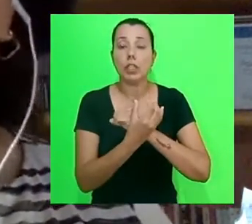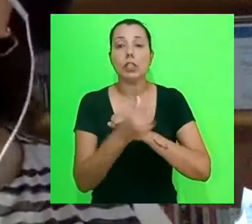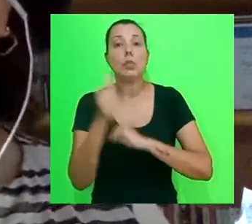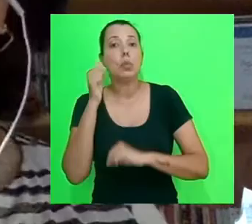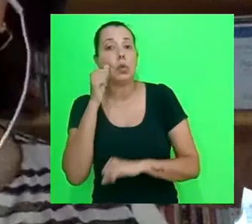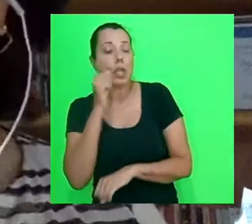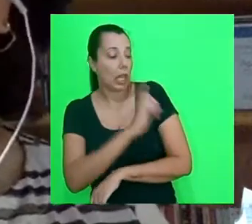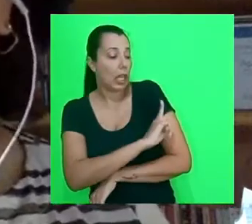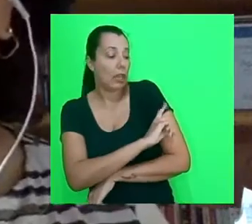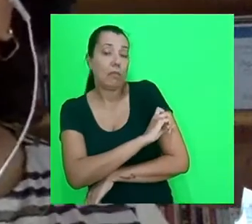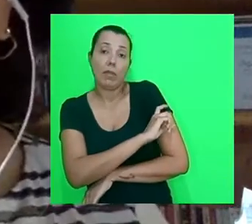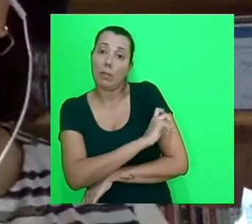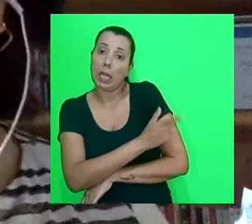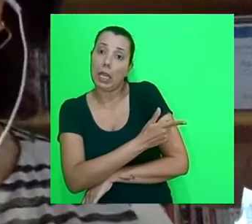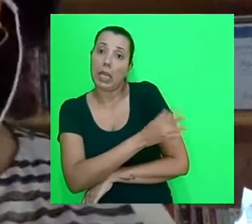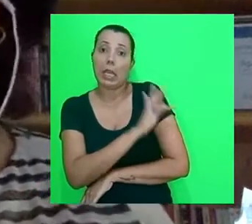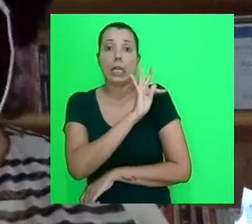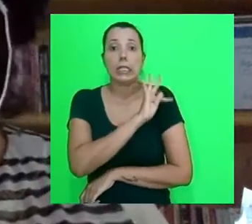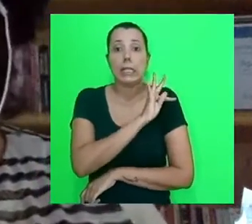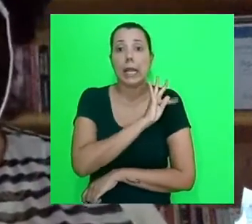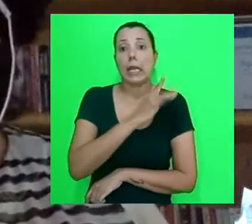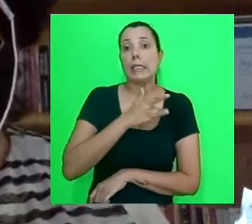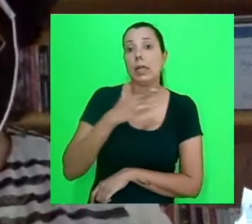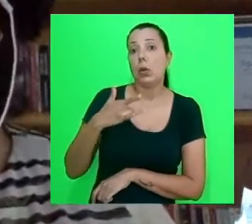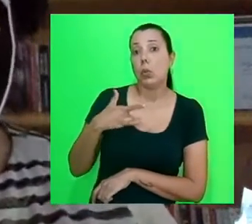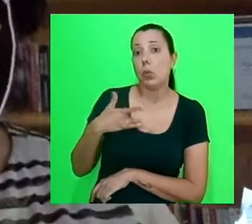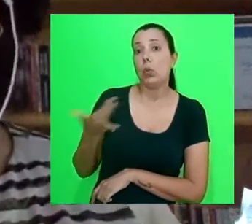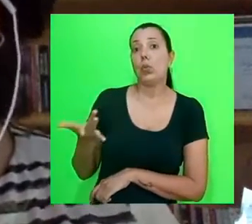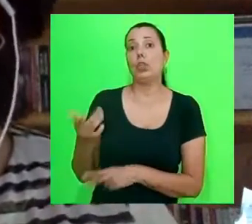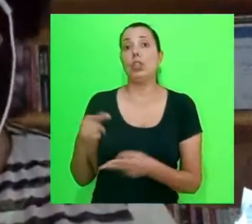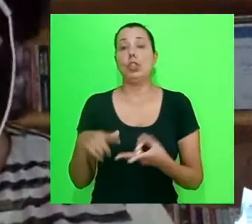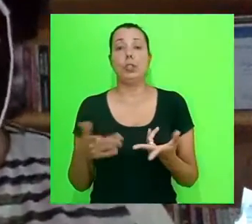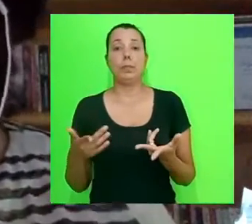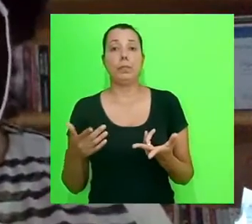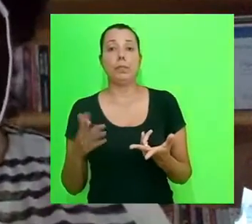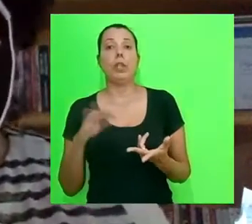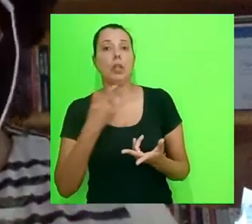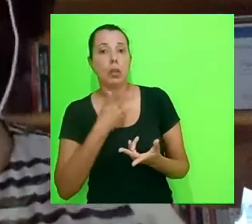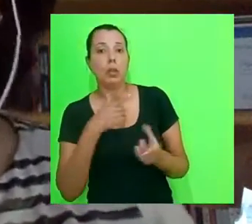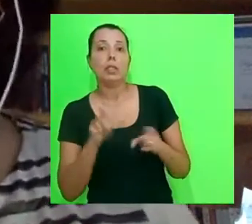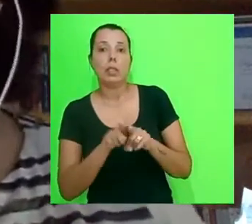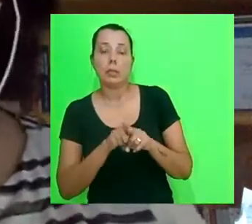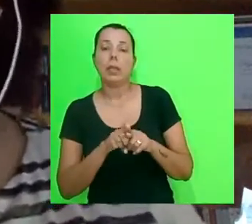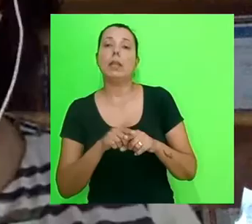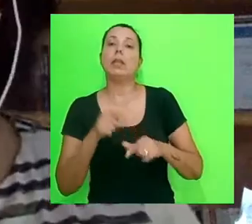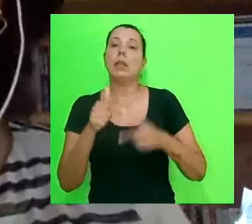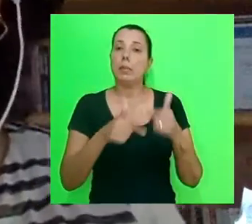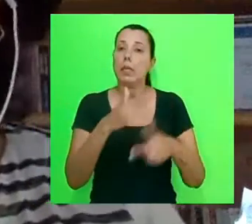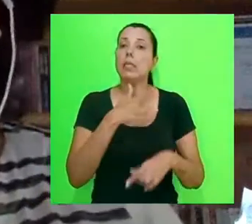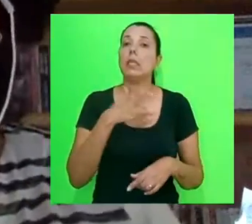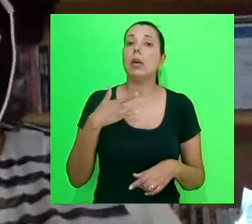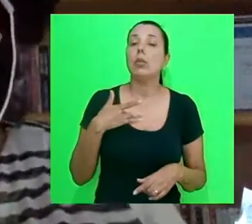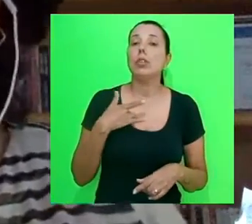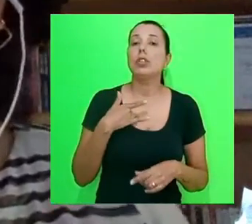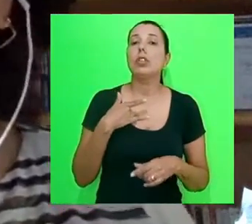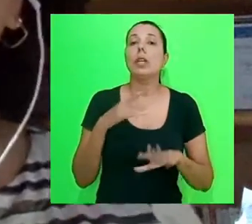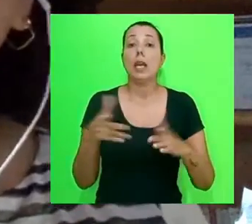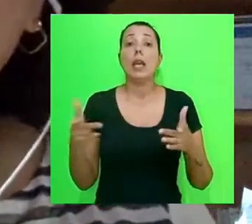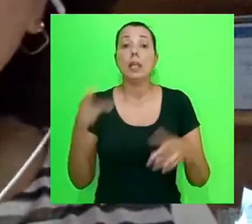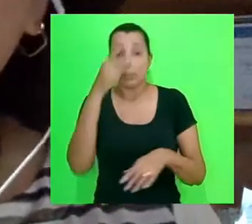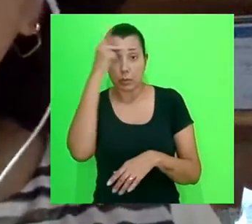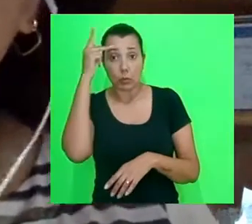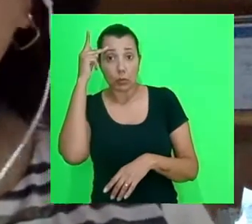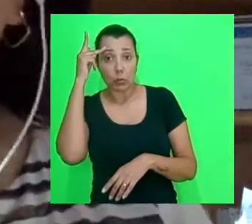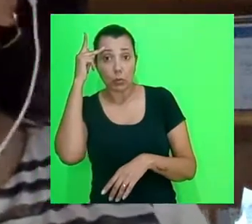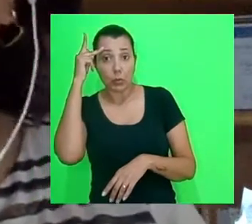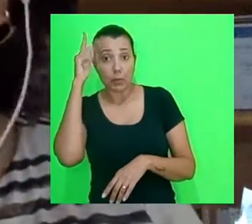outro lado, somos nós mulheres que compomos o grupo de risco do ponto de vista da renda, porque